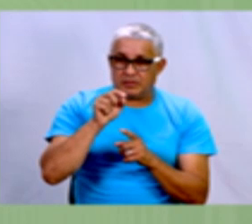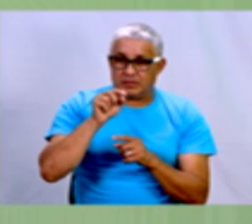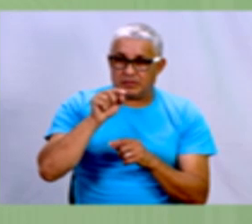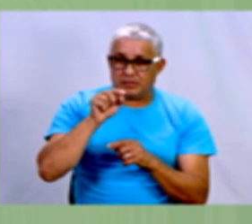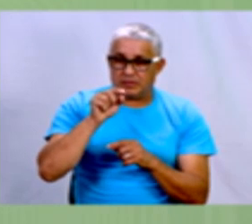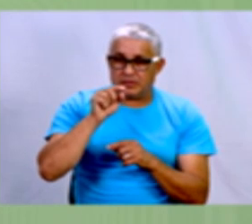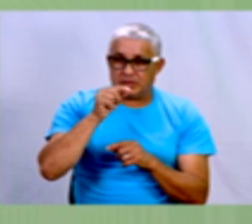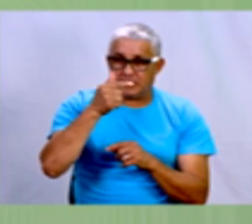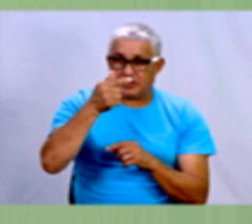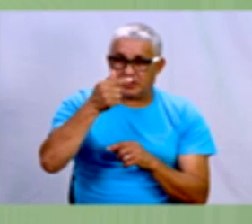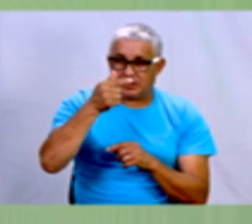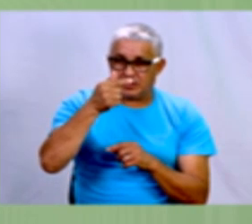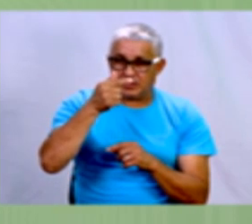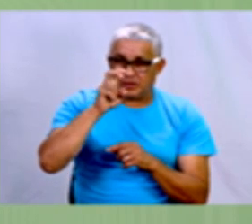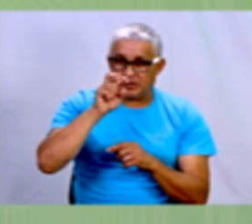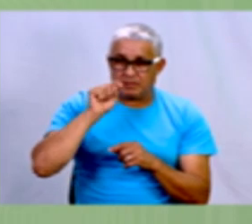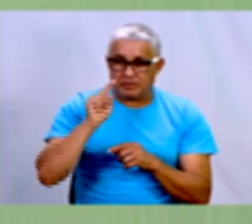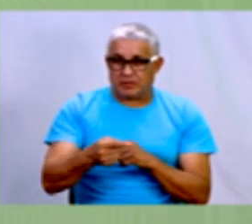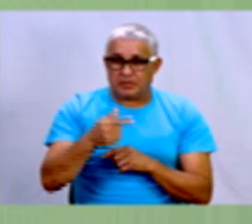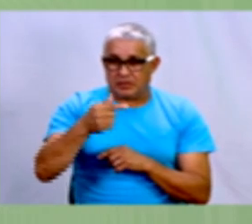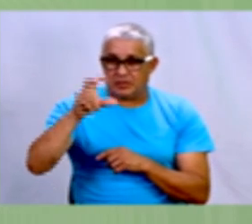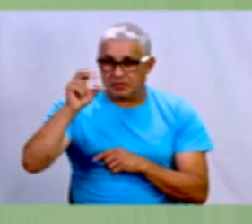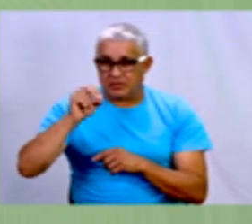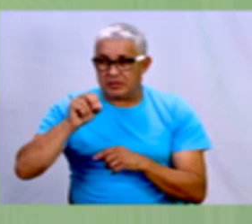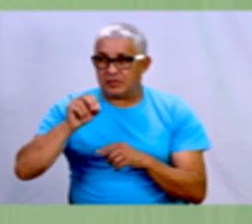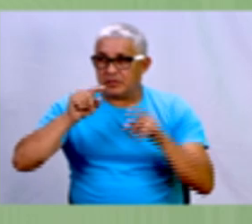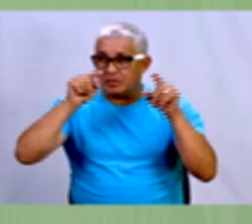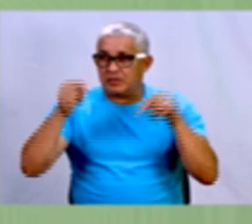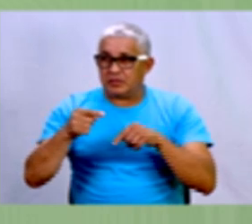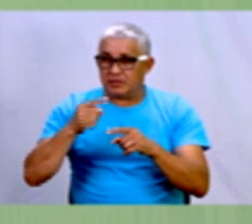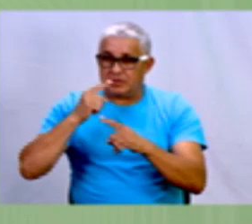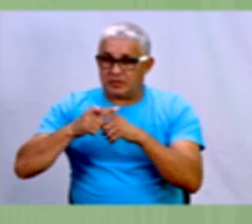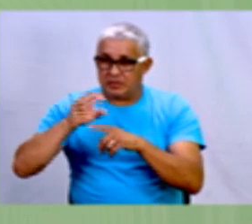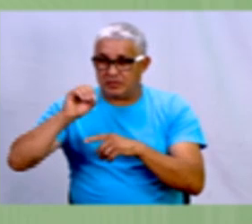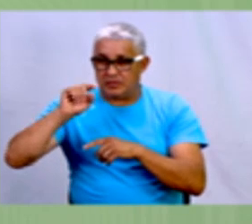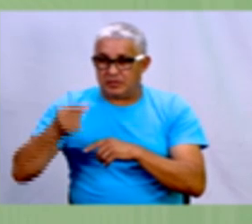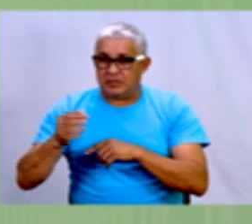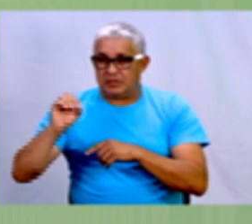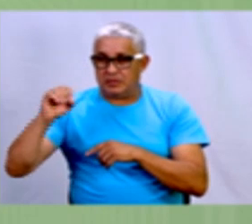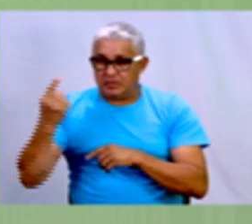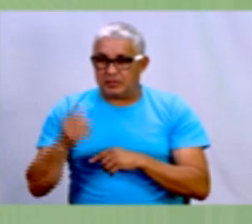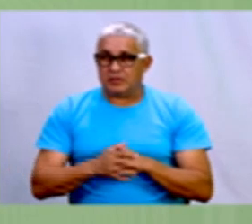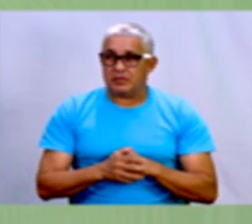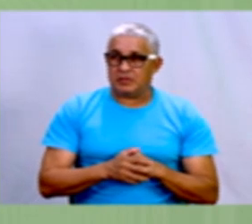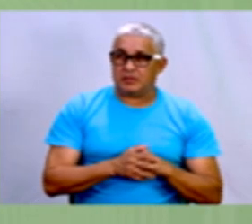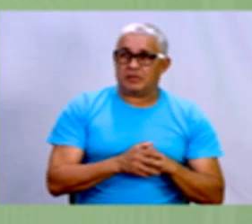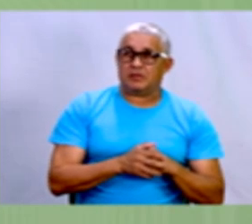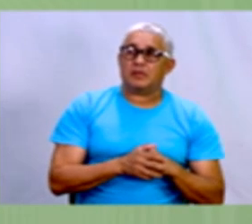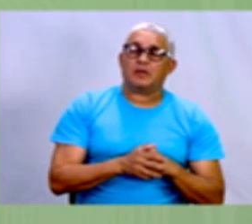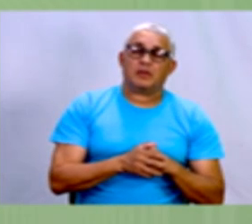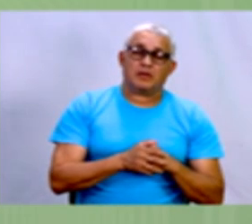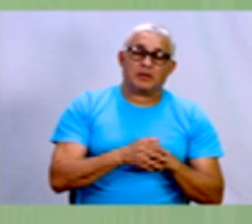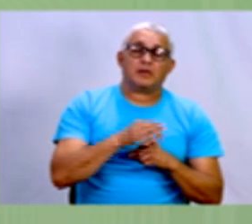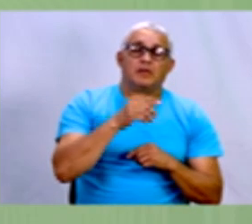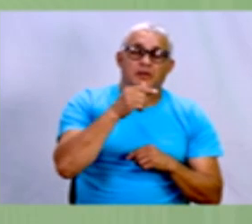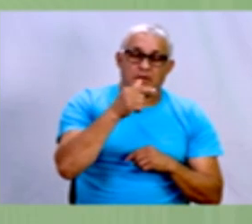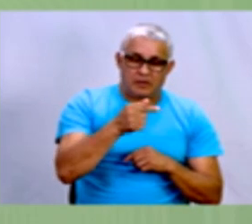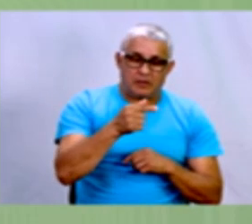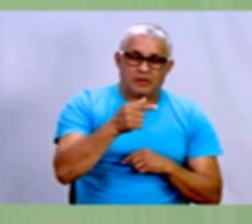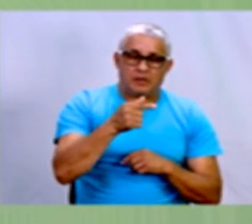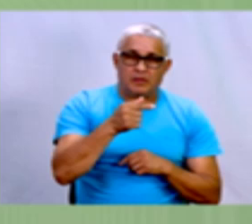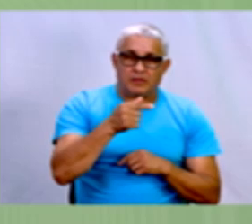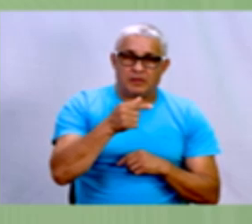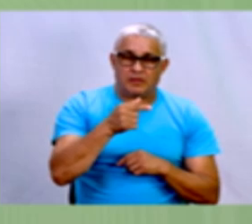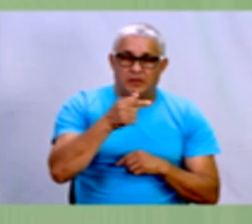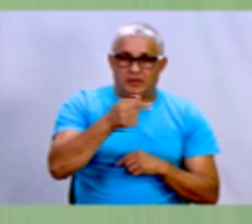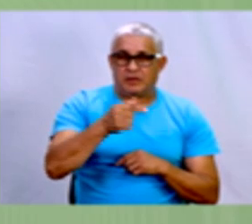75.750, vezes 0,01. Agora, vamos para a multiplicação. 750 mas,